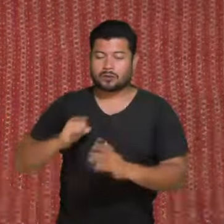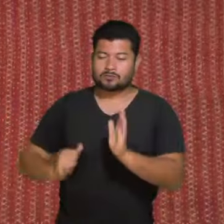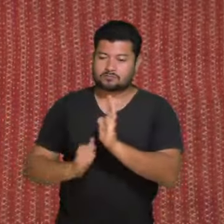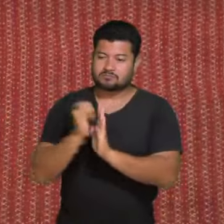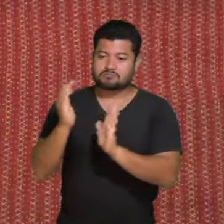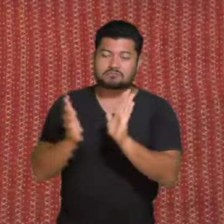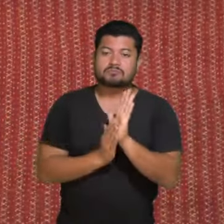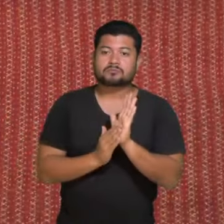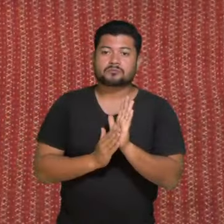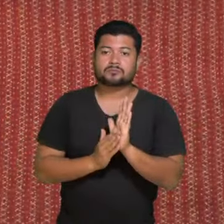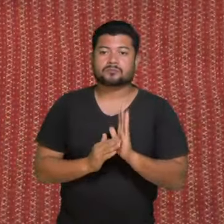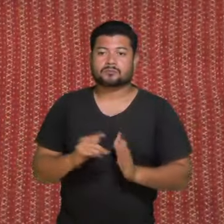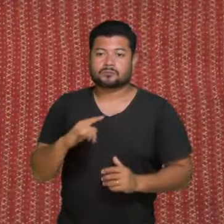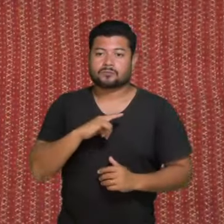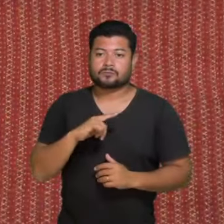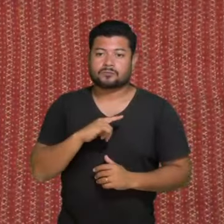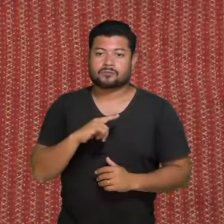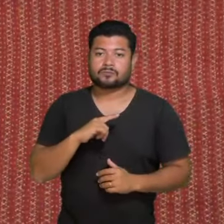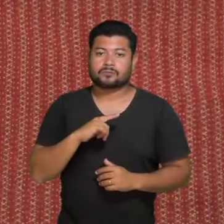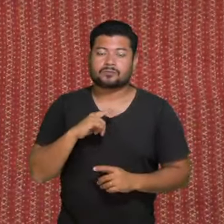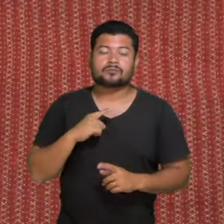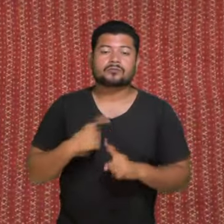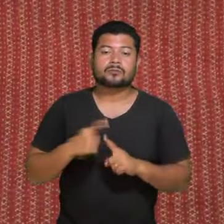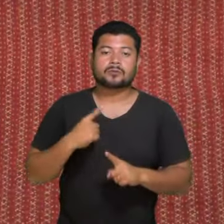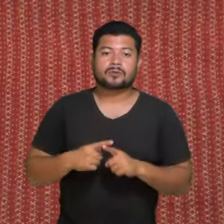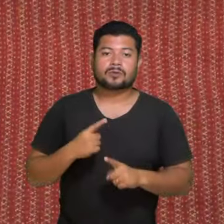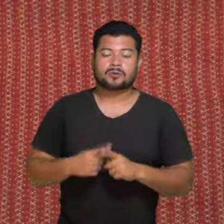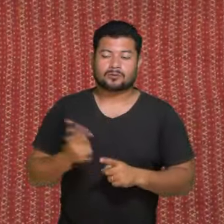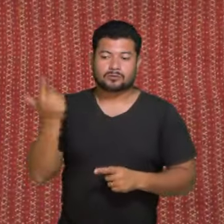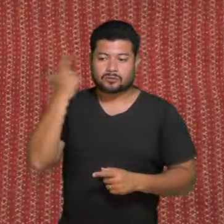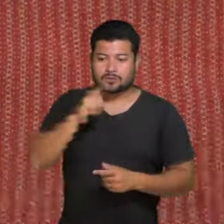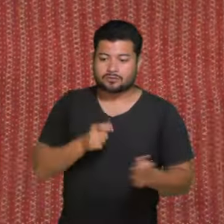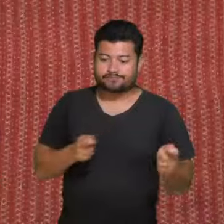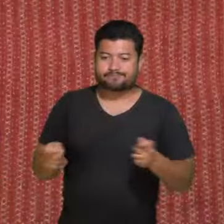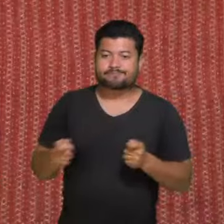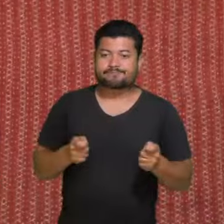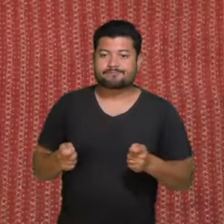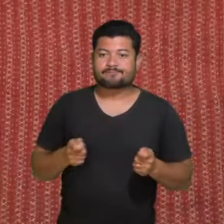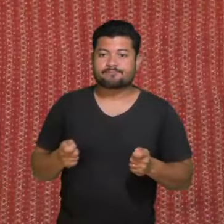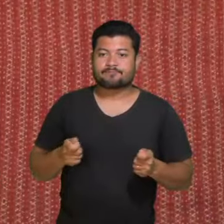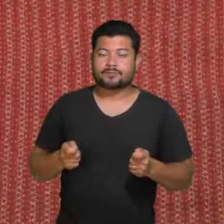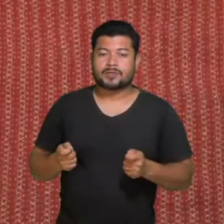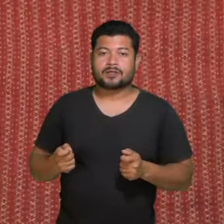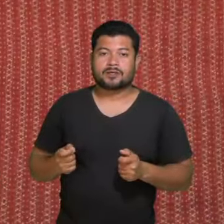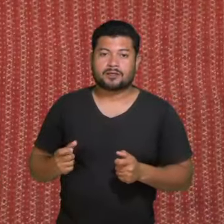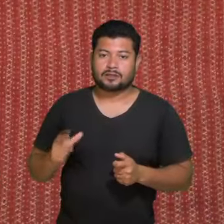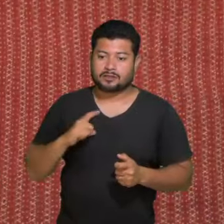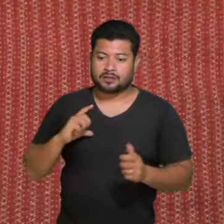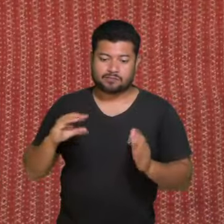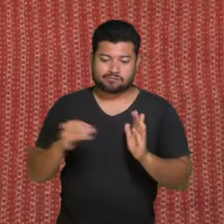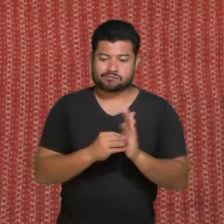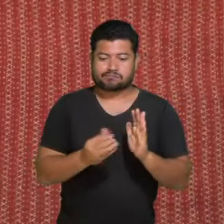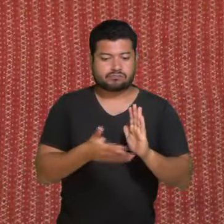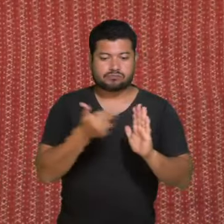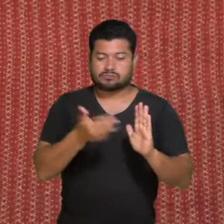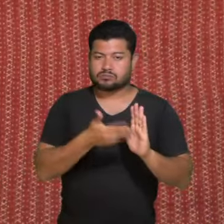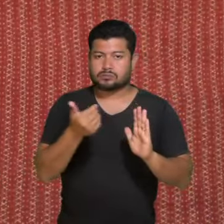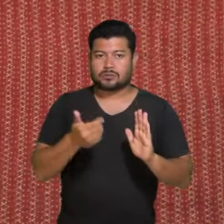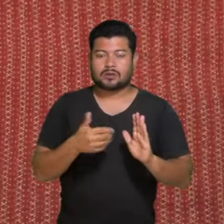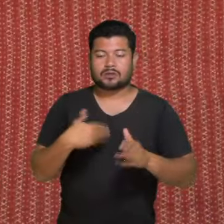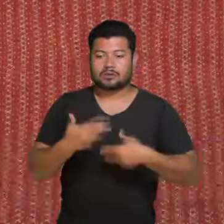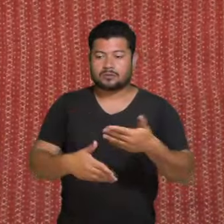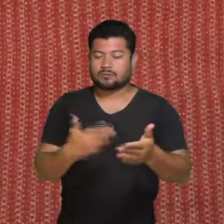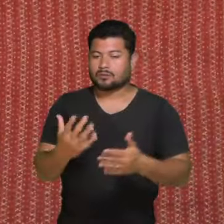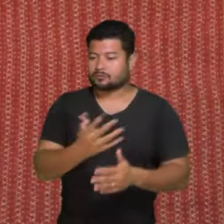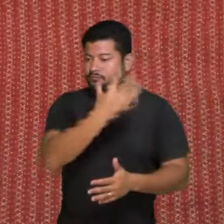proprietário, para que a gente possa, de fato, coibir isso e que só fique nos livros de história e se apaguem com o tempo na